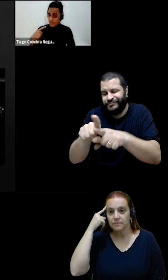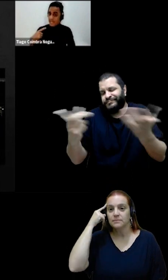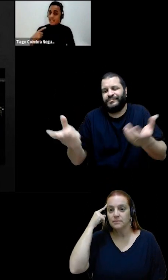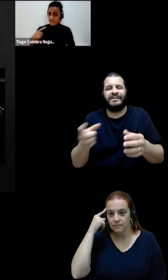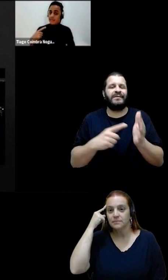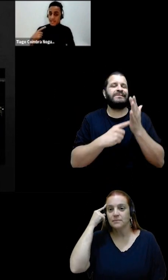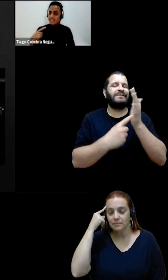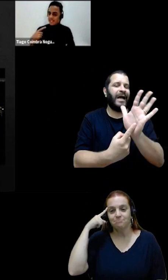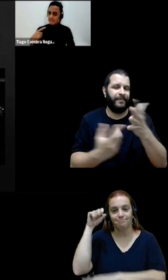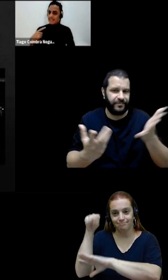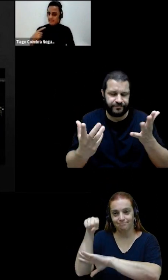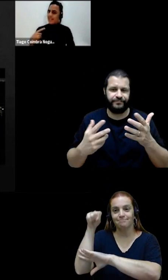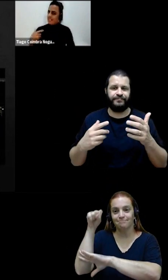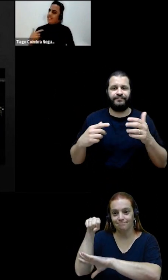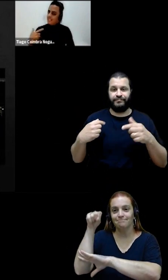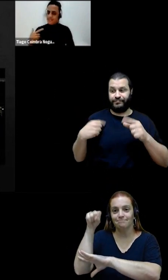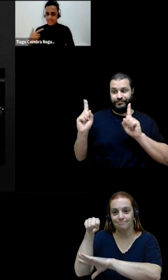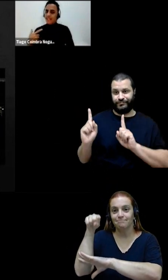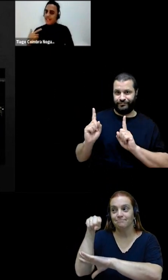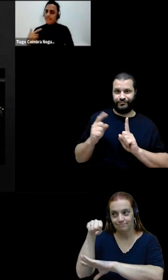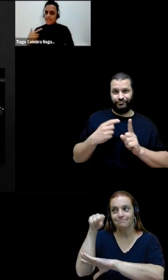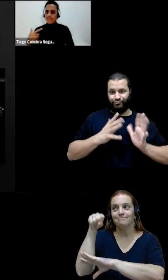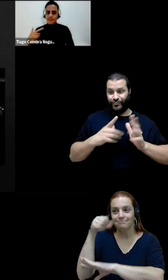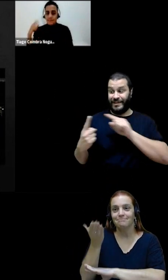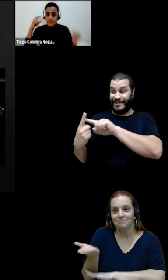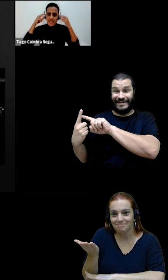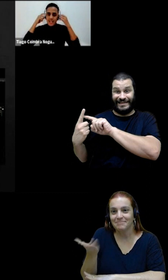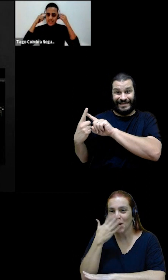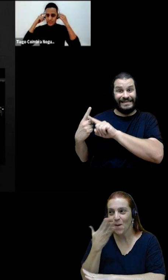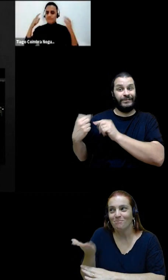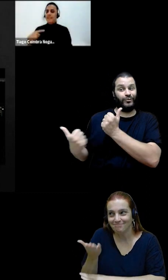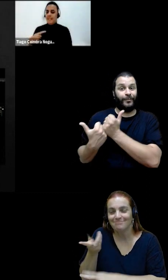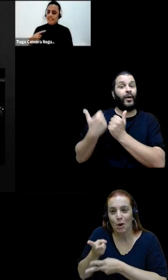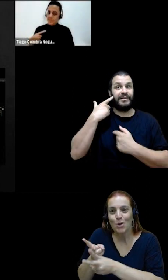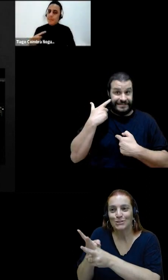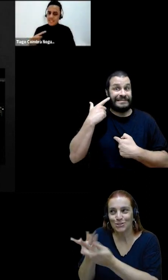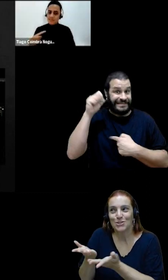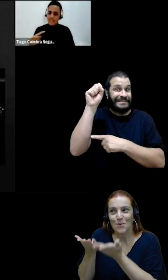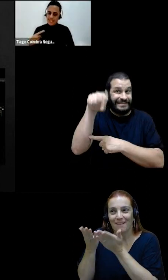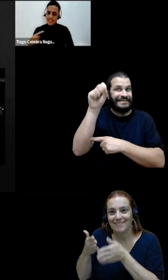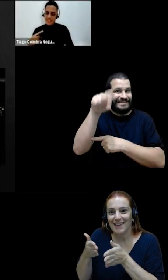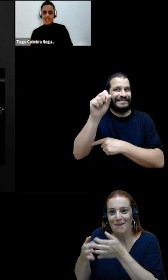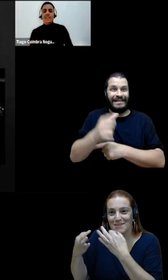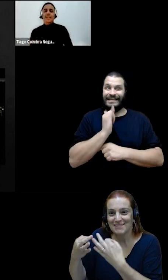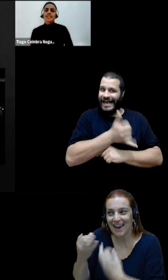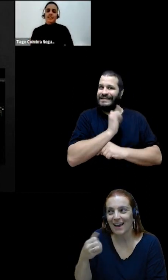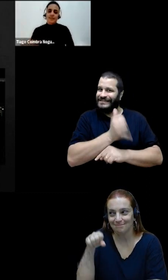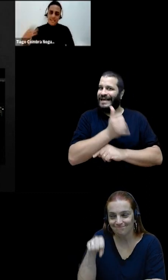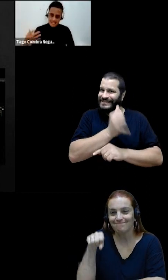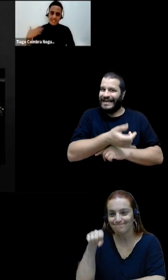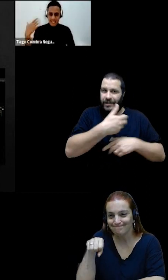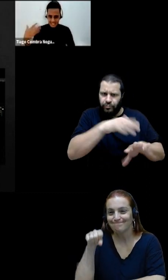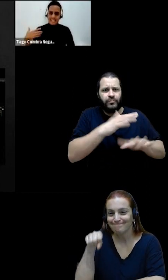para o colega e você balança a cabeça para ele dizendo assim, você está no caminho certo, é isso mesmo que ele disse.